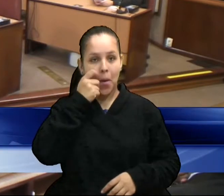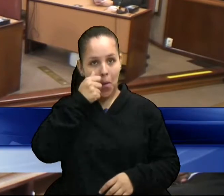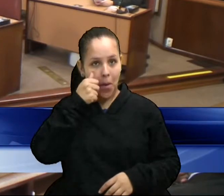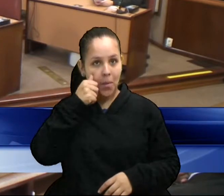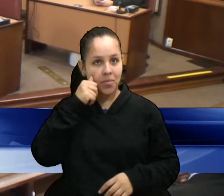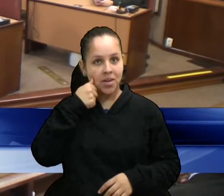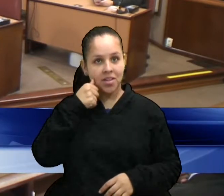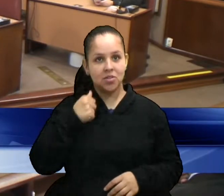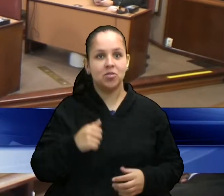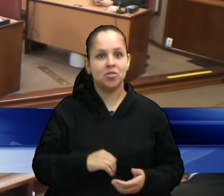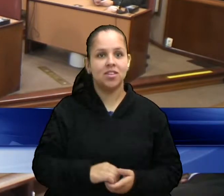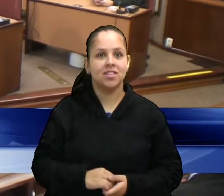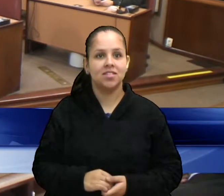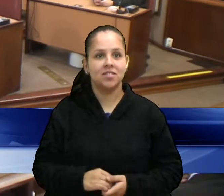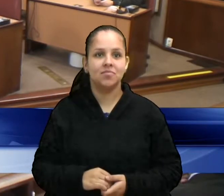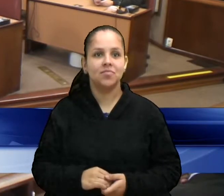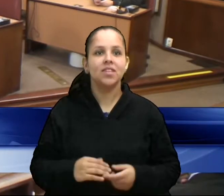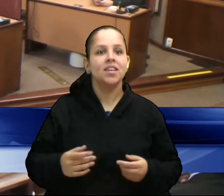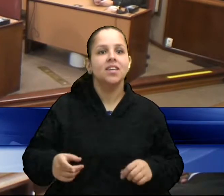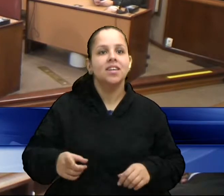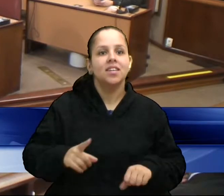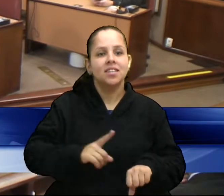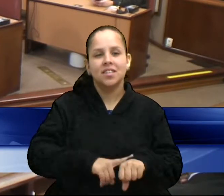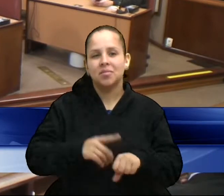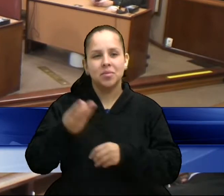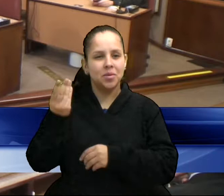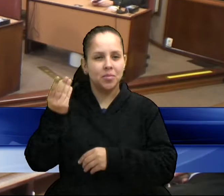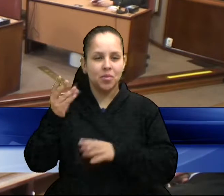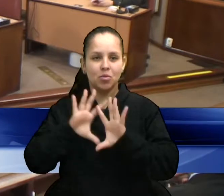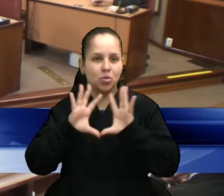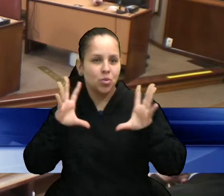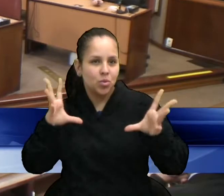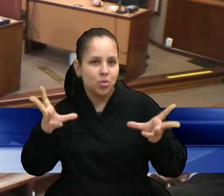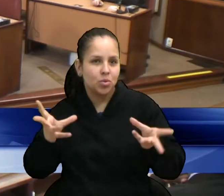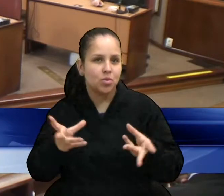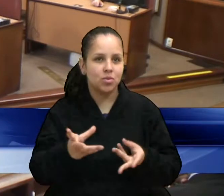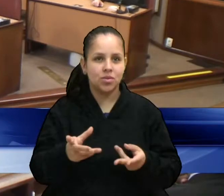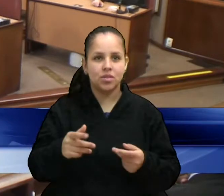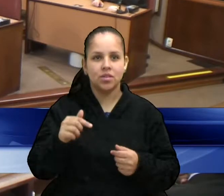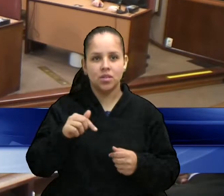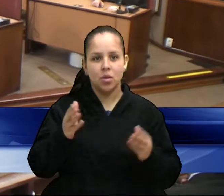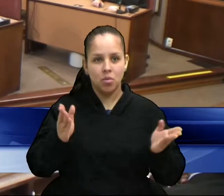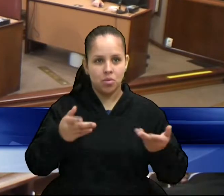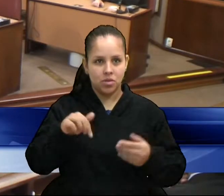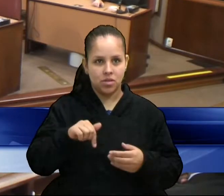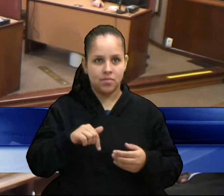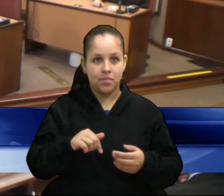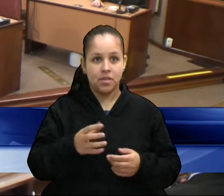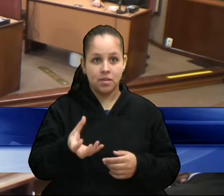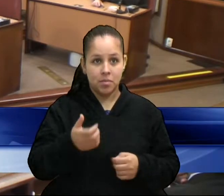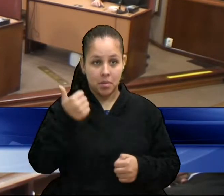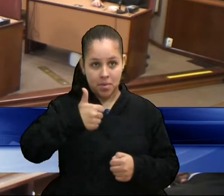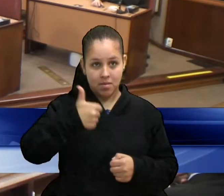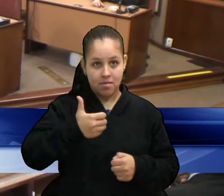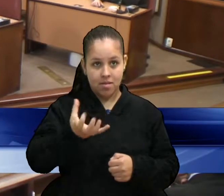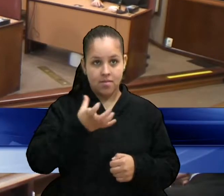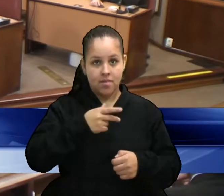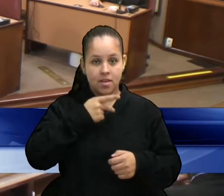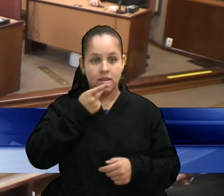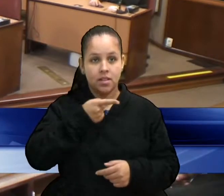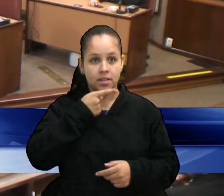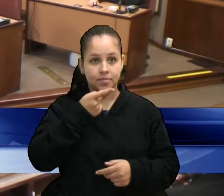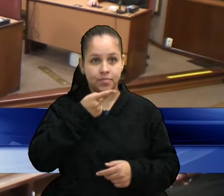tempo, e os demais presentes. Mas, primeiro, eu queria colocar para vocês o seguinte: eu tenho participado de